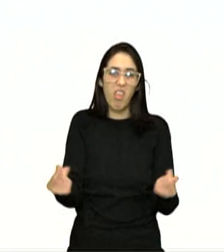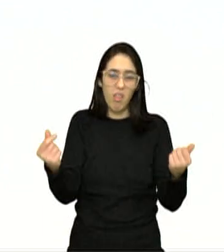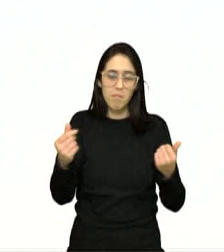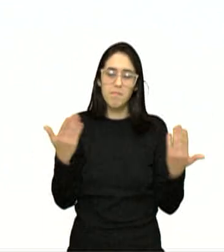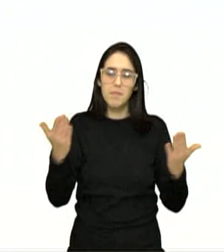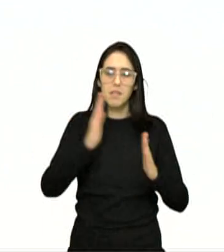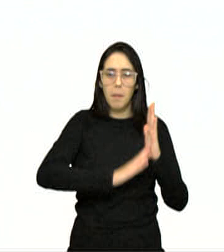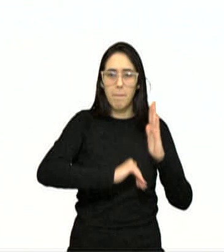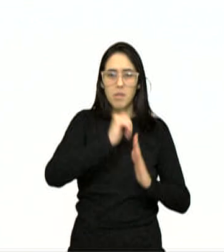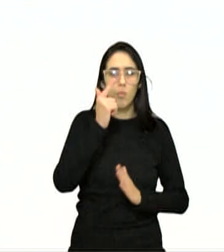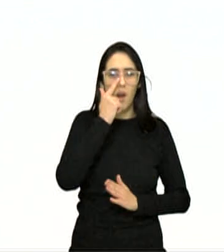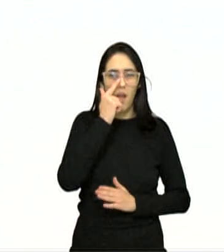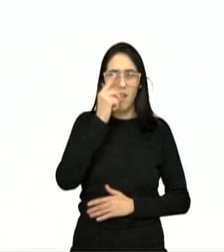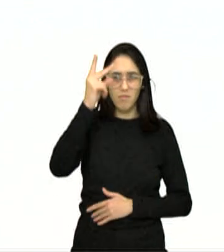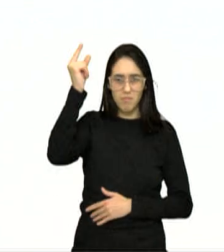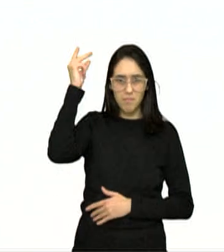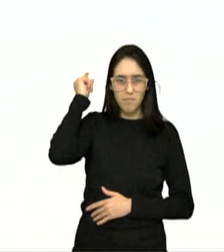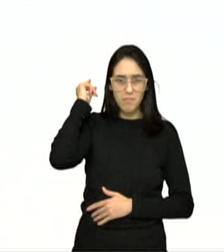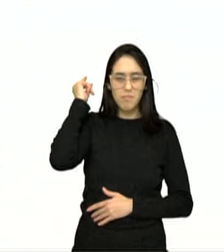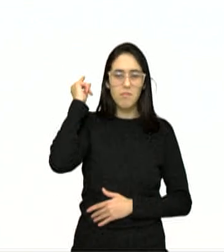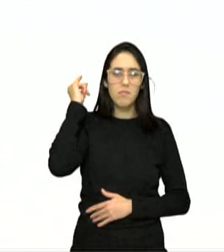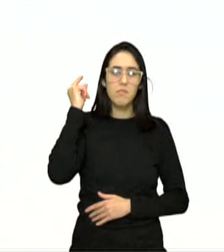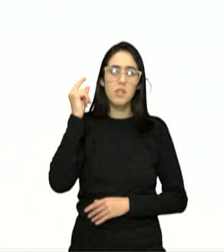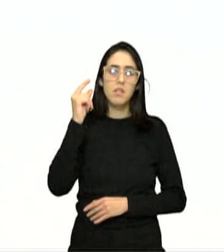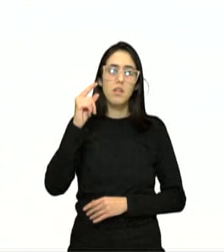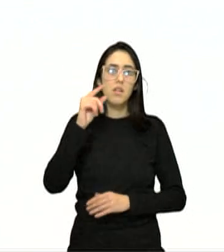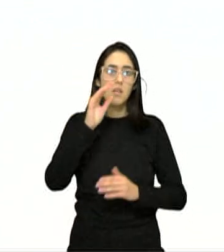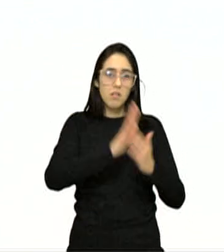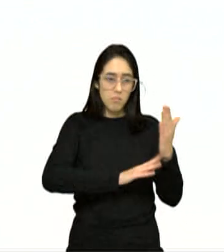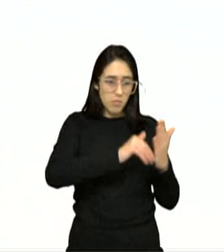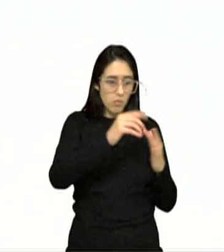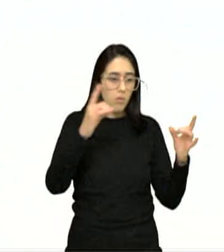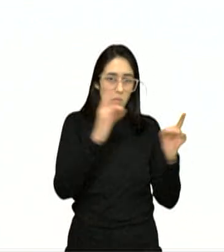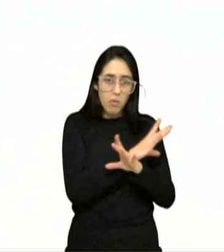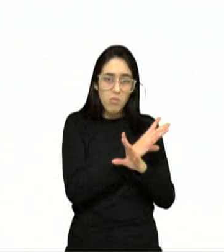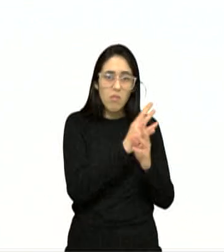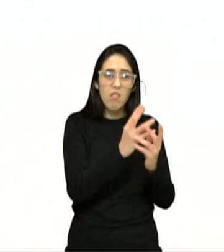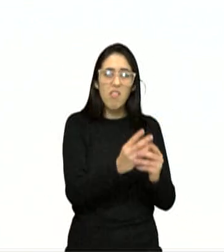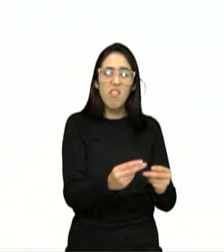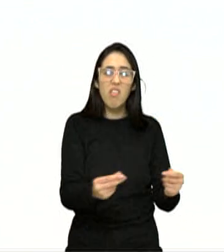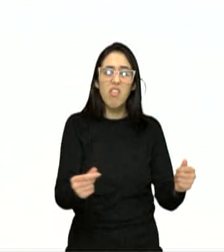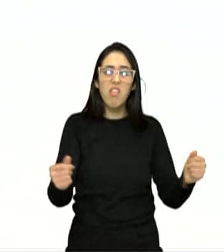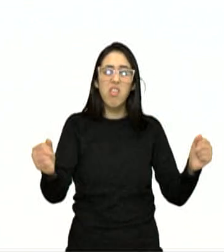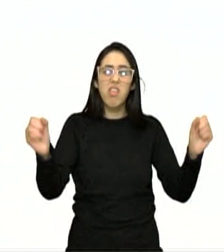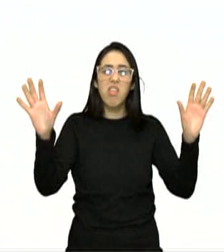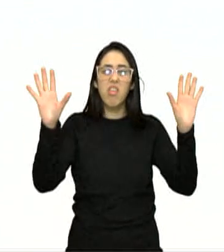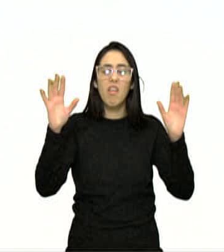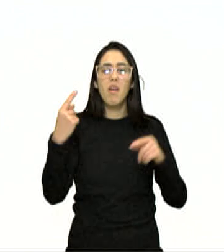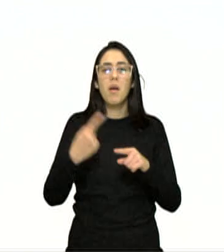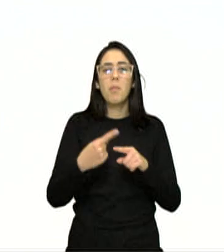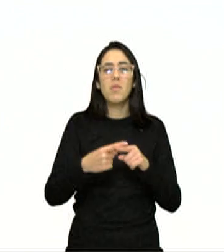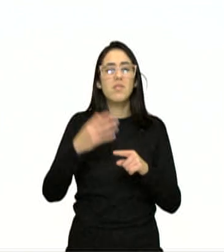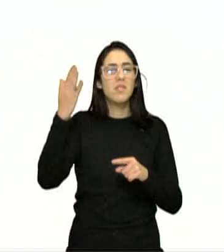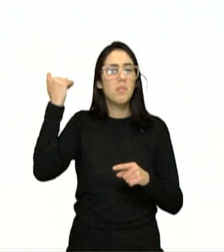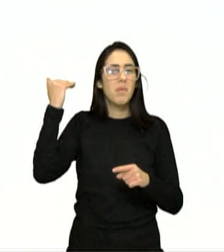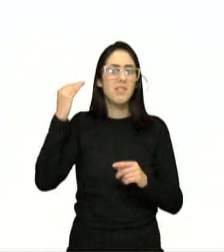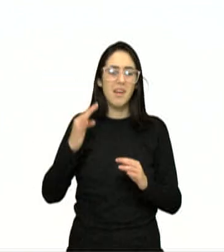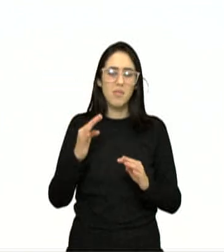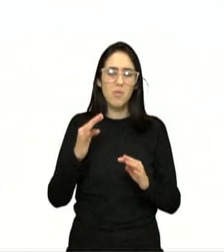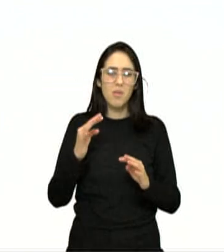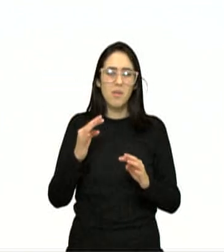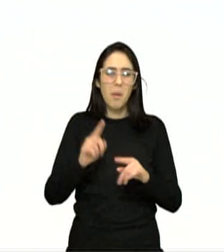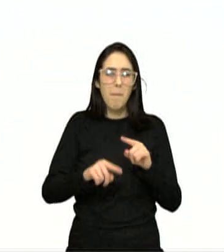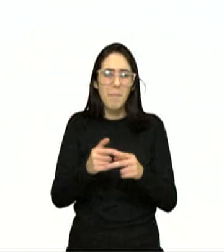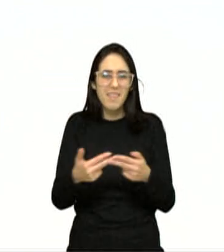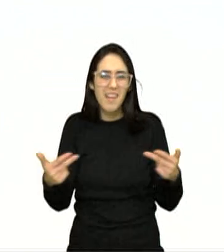gregas, elas evaporavam, né? Sumiam mais rápido devido às técnicas que eles